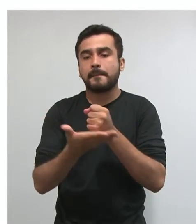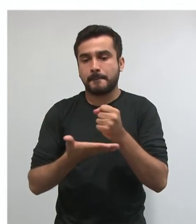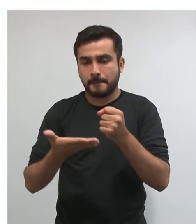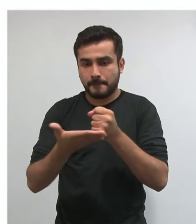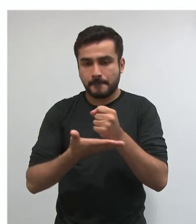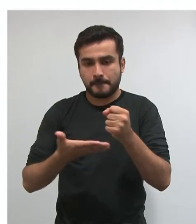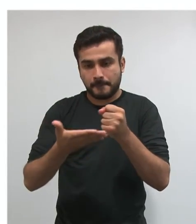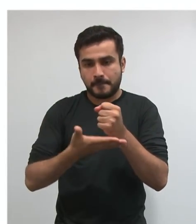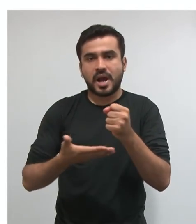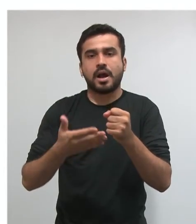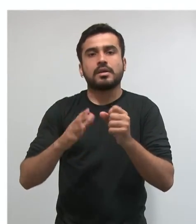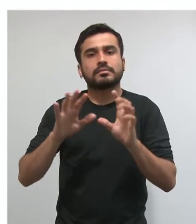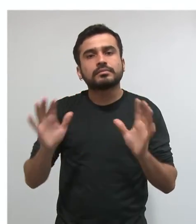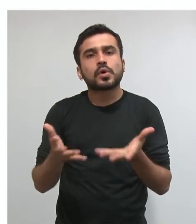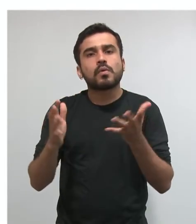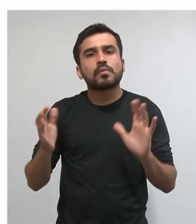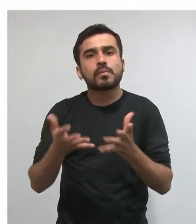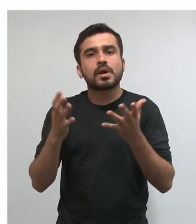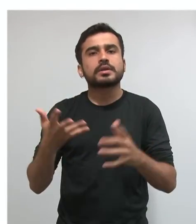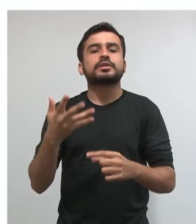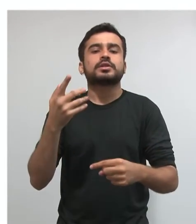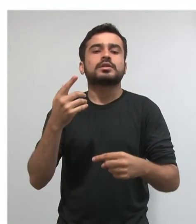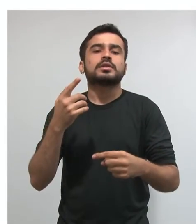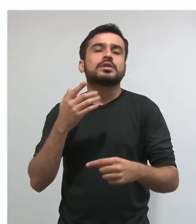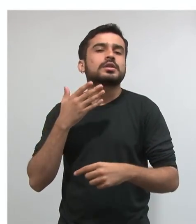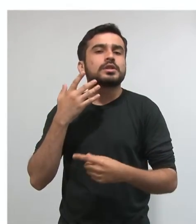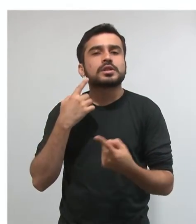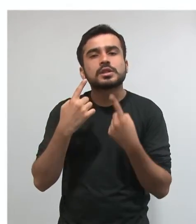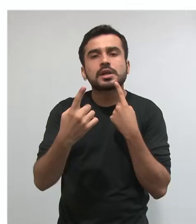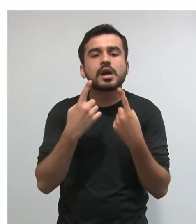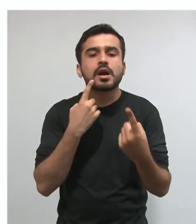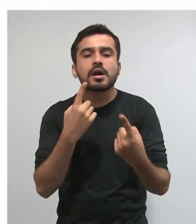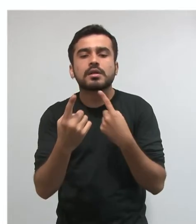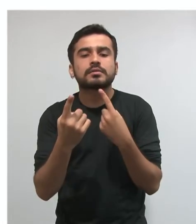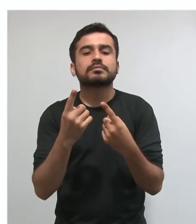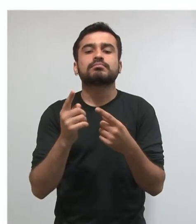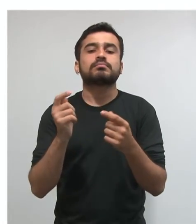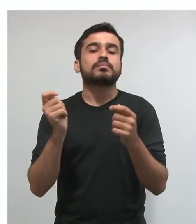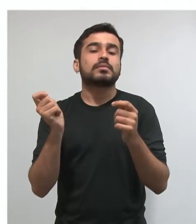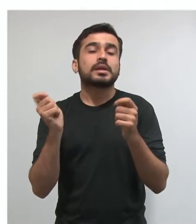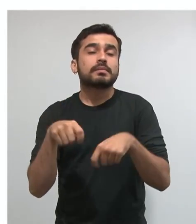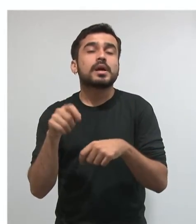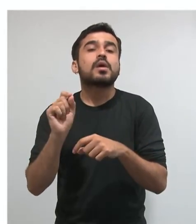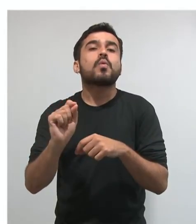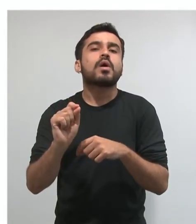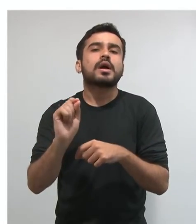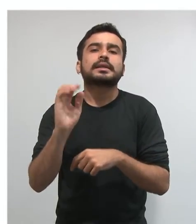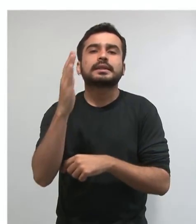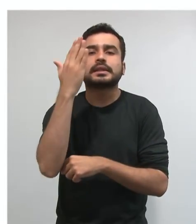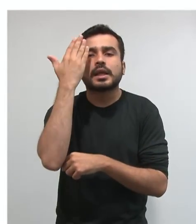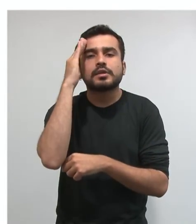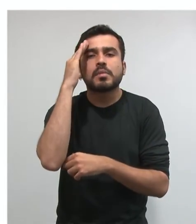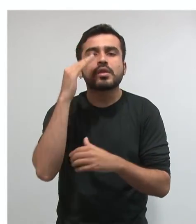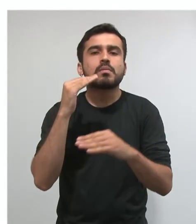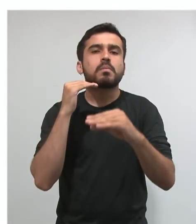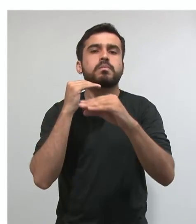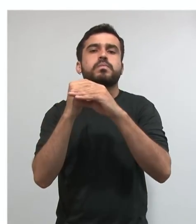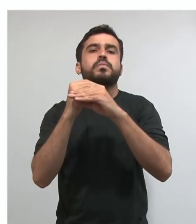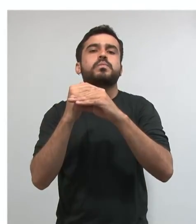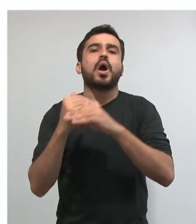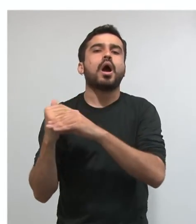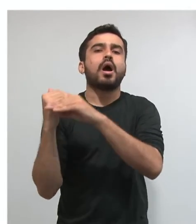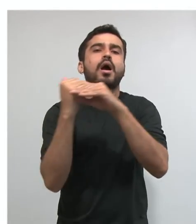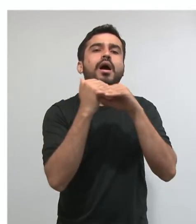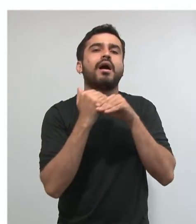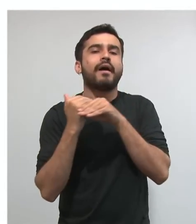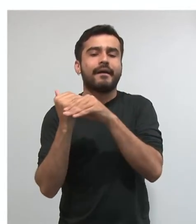fomentação de ambientes de diálogo que permitam entendimentos comuns, tá? Além dos esclarecimentos